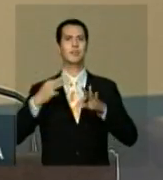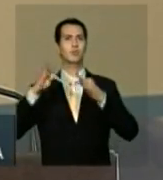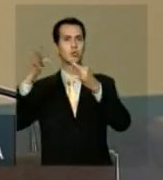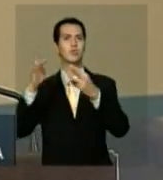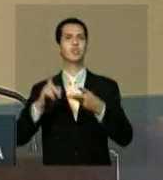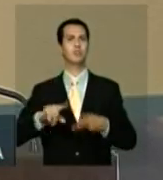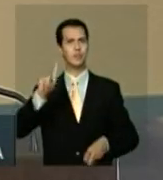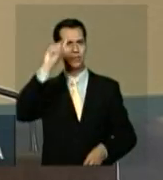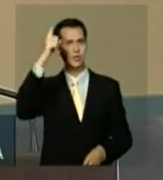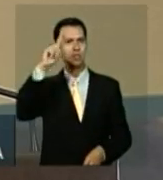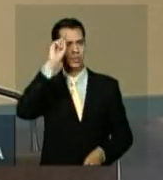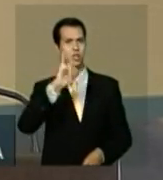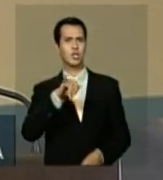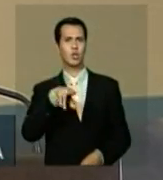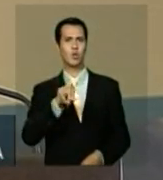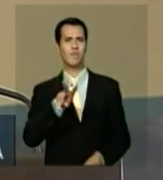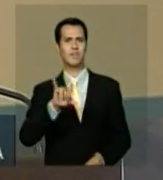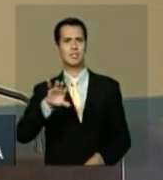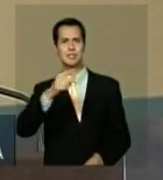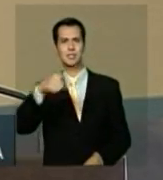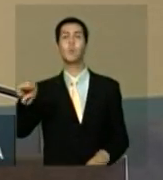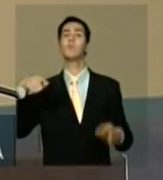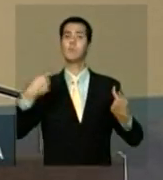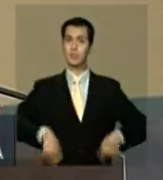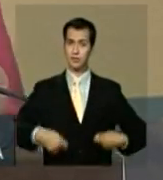Arte da gestão